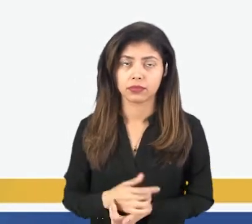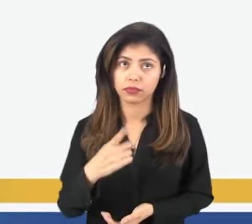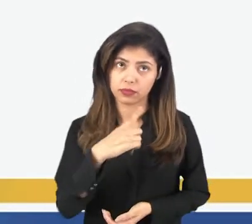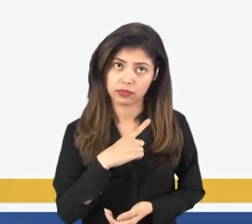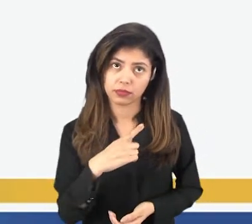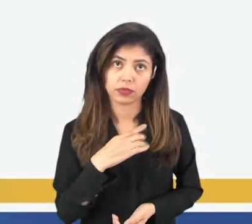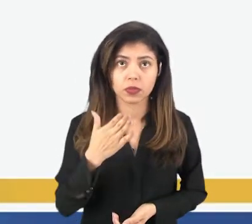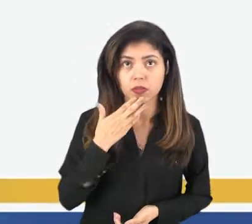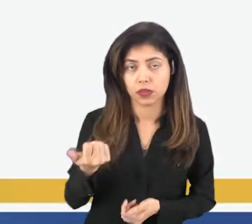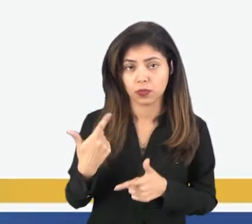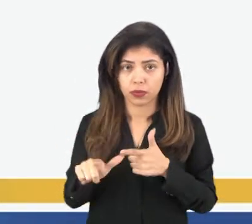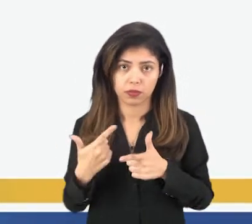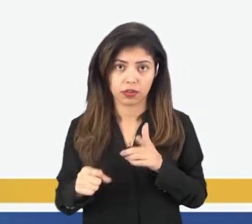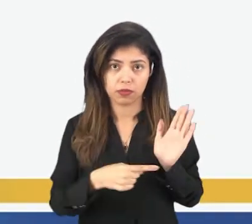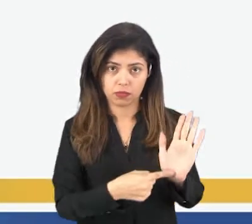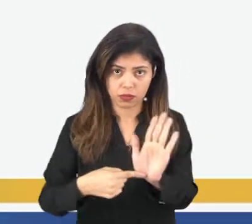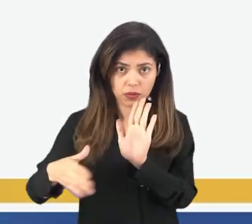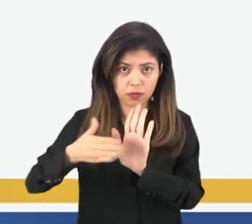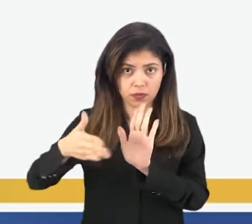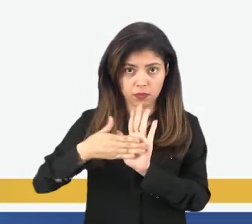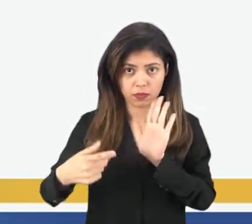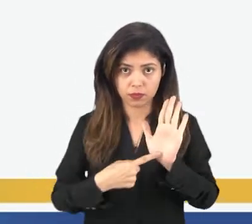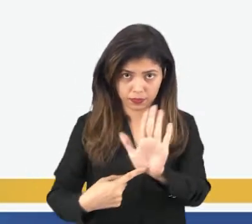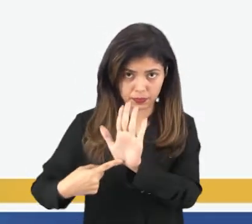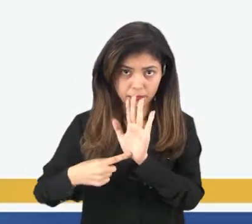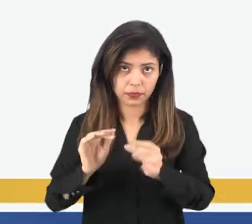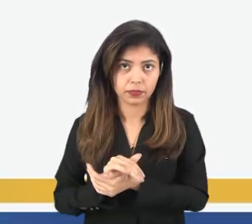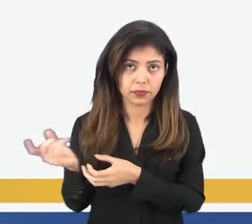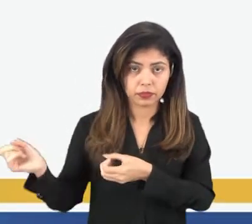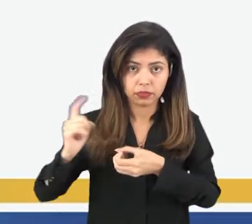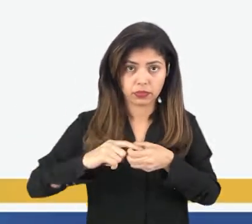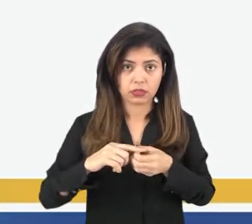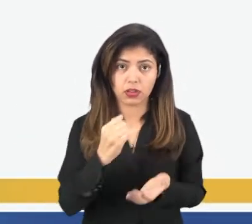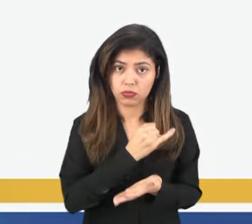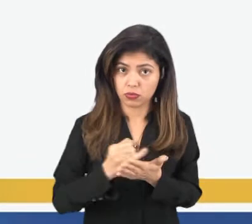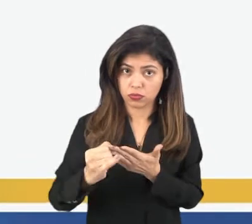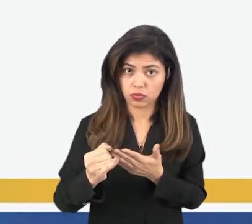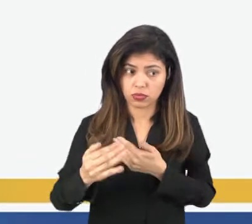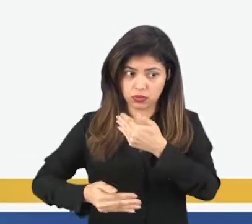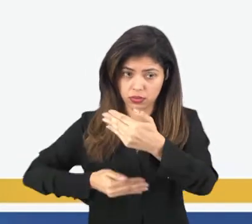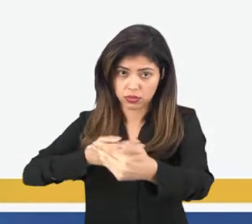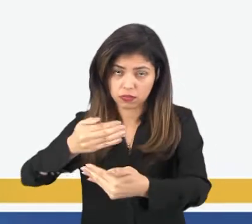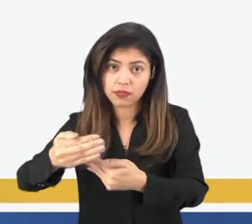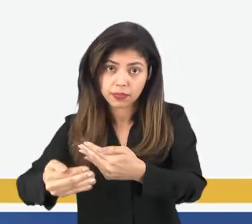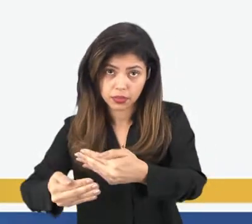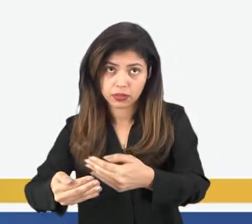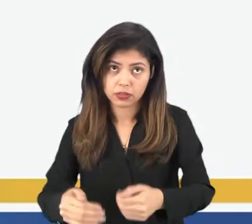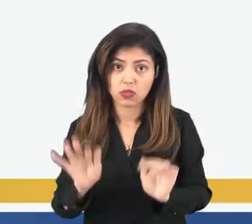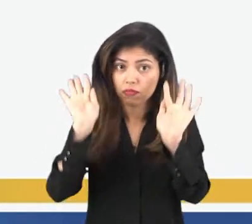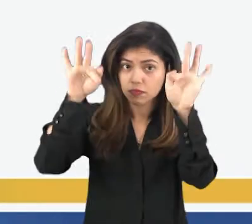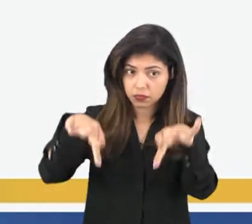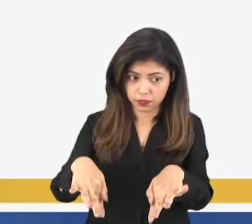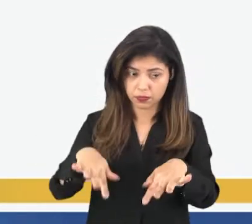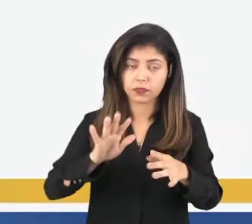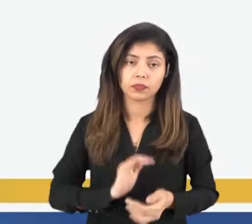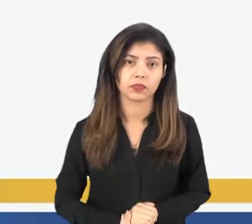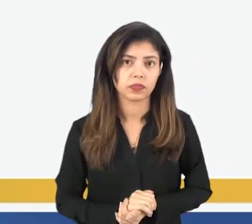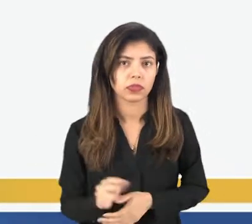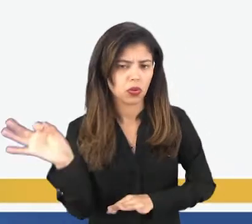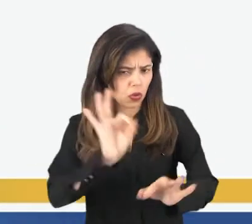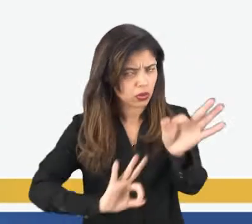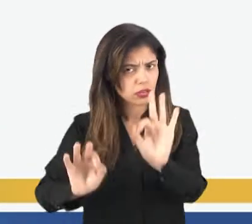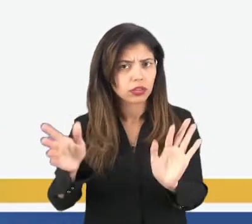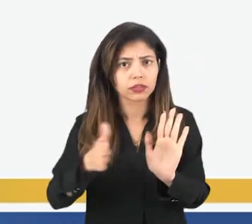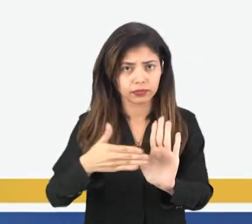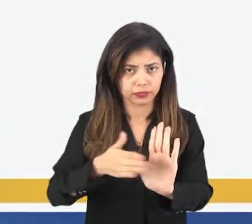ideia para solucionar o problema que foi proposto. Então, a gente vê aí introdução, desenvolvimento e conclusão,